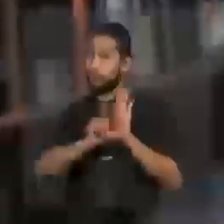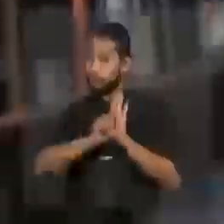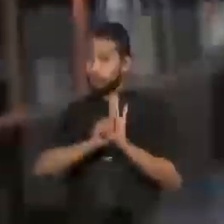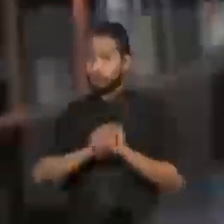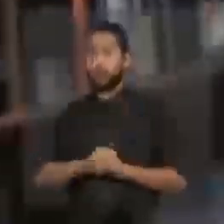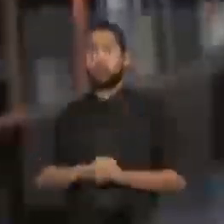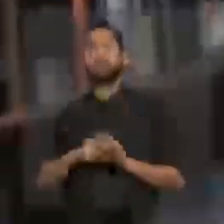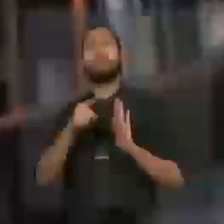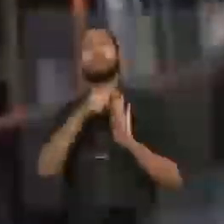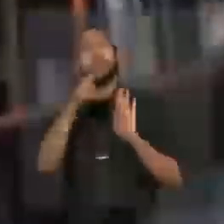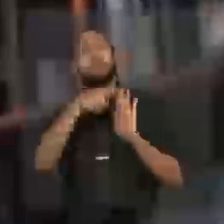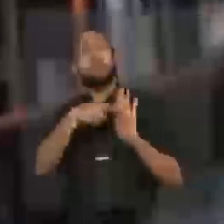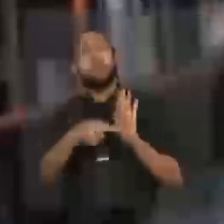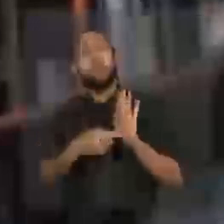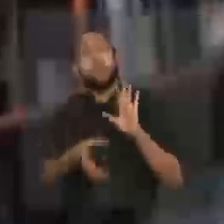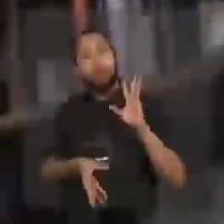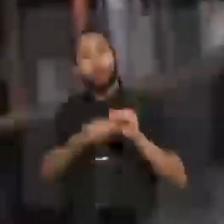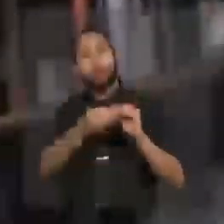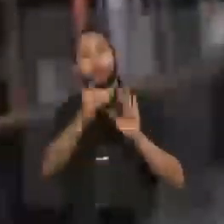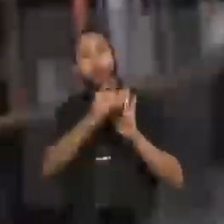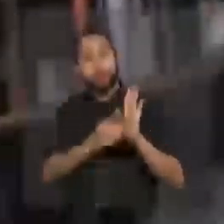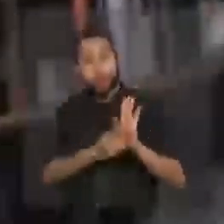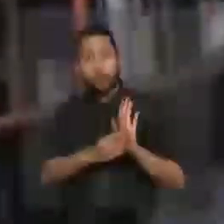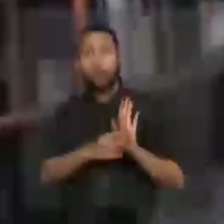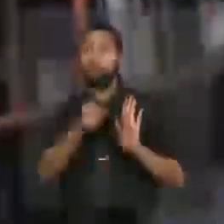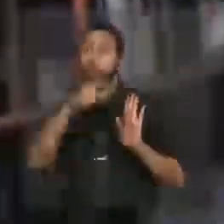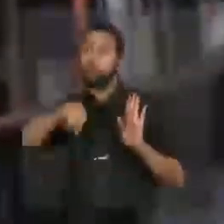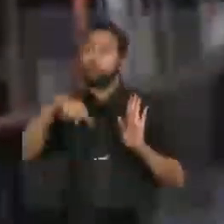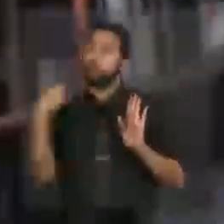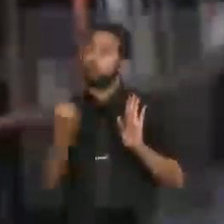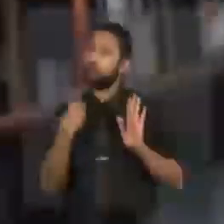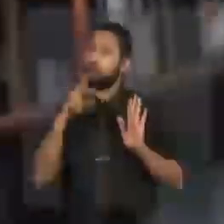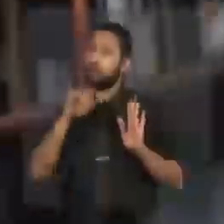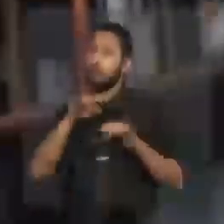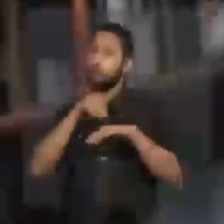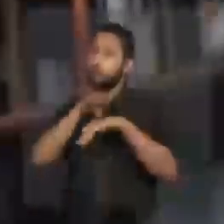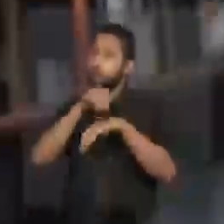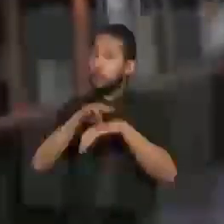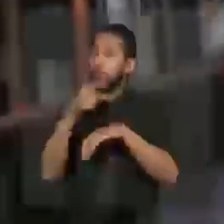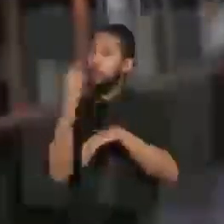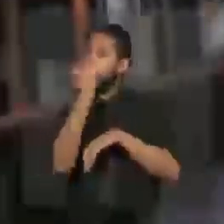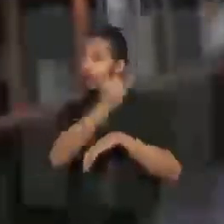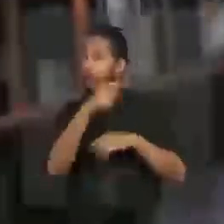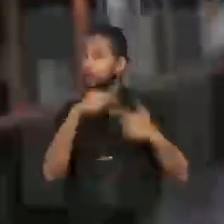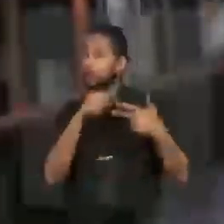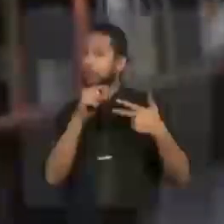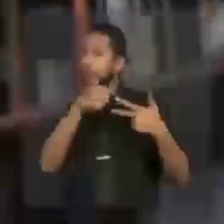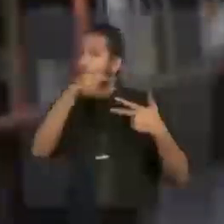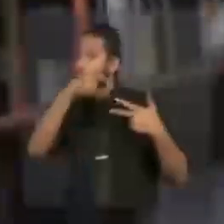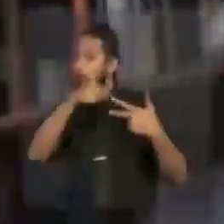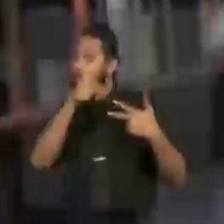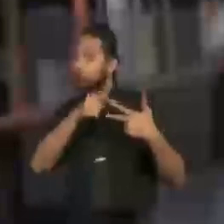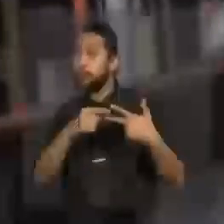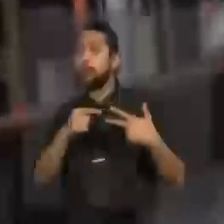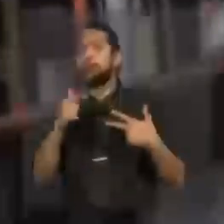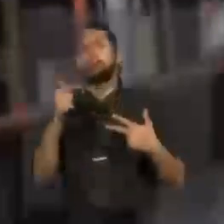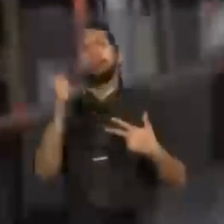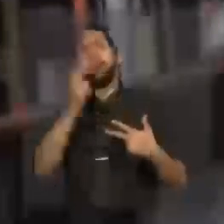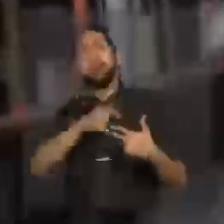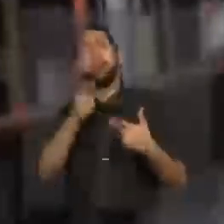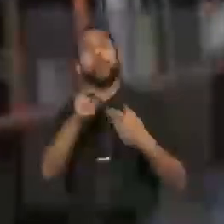termos da regulamentação, que a gente, né, vai sugerir para o Executivo que realmente faça, né, que